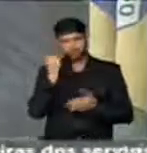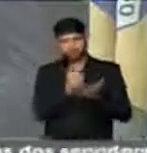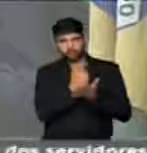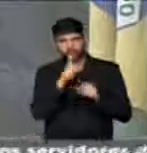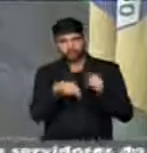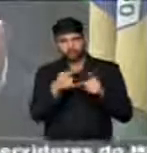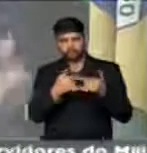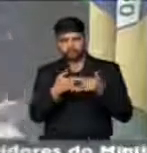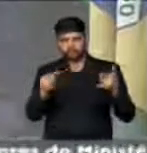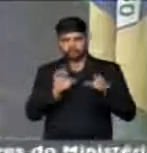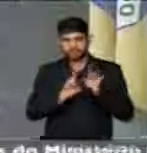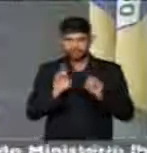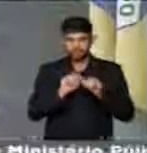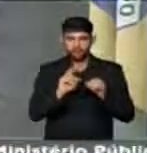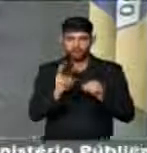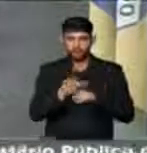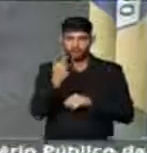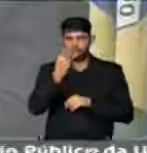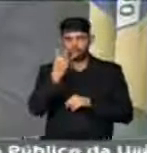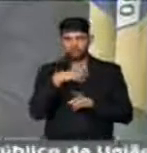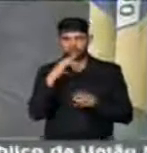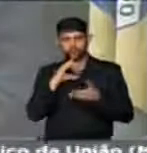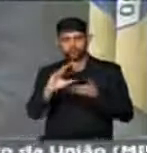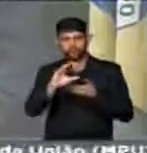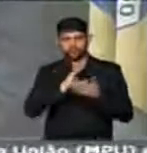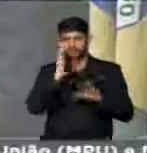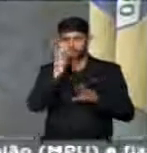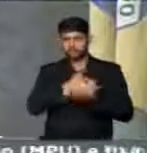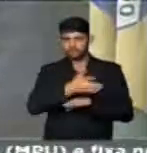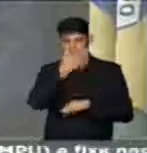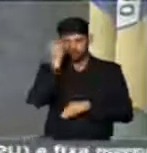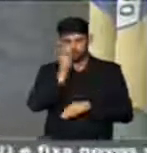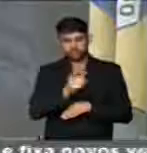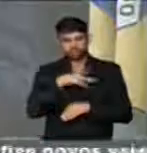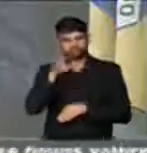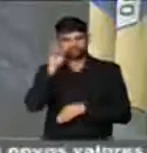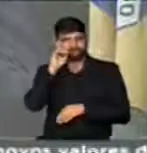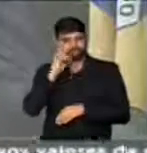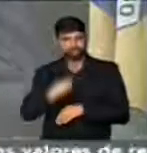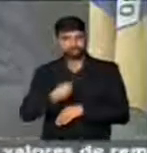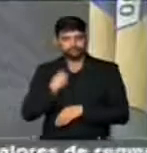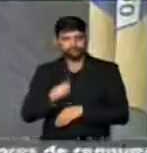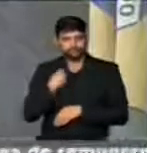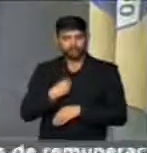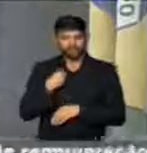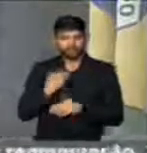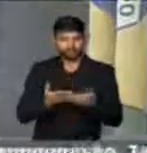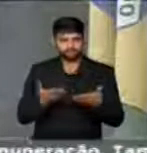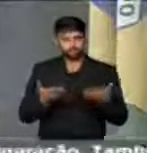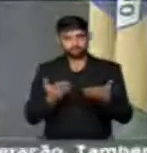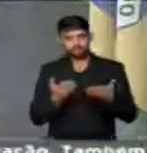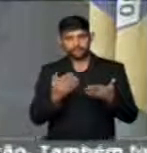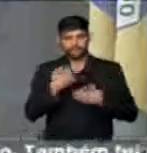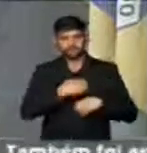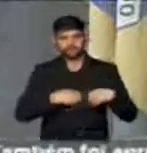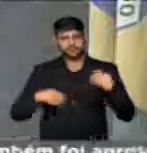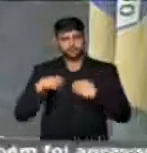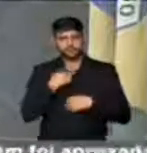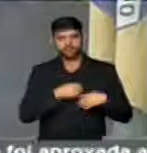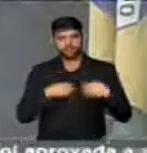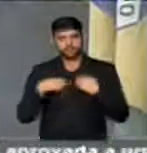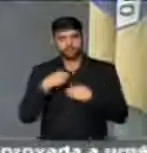do cheque especial, do crédito direto ao consumidor. Cada dia, né, o desespero